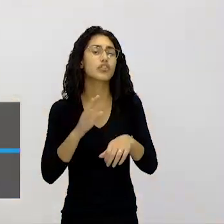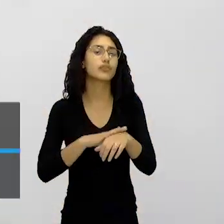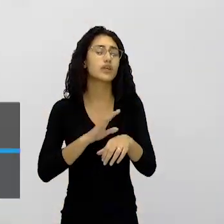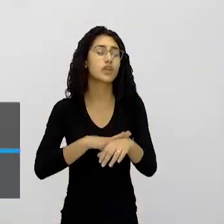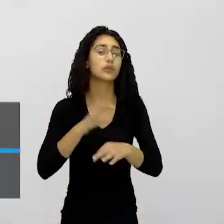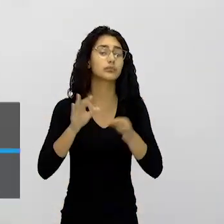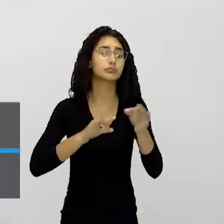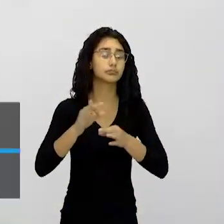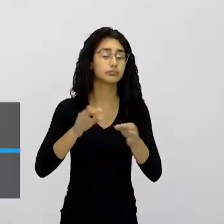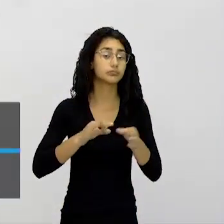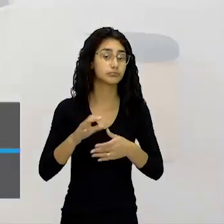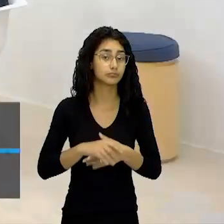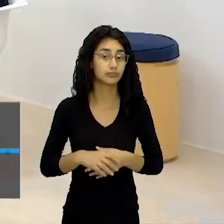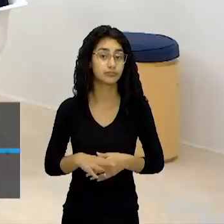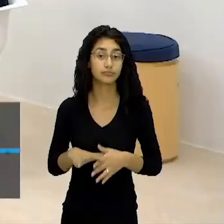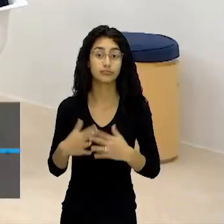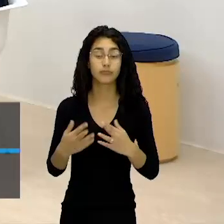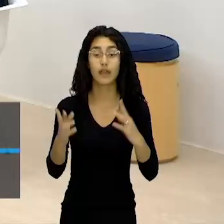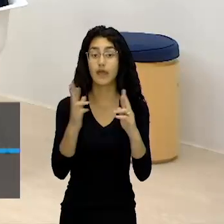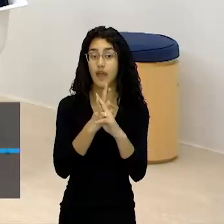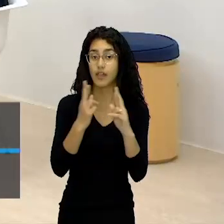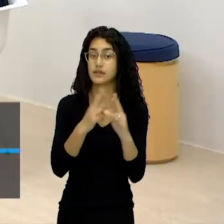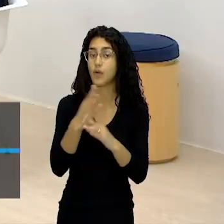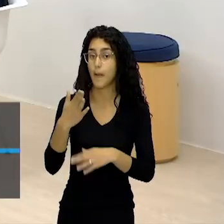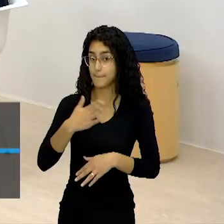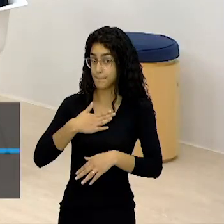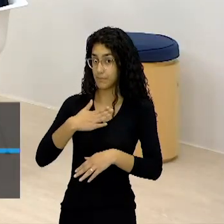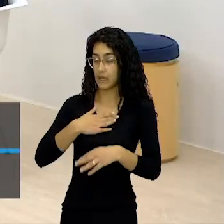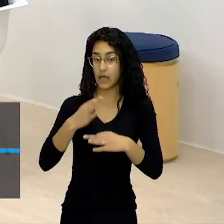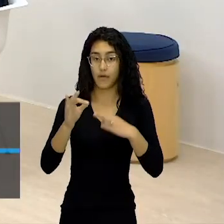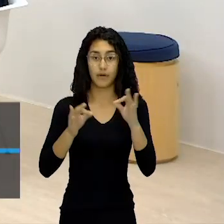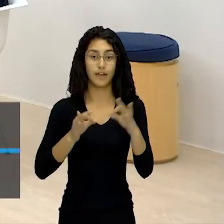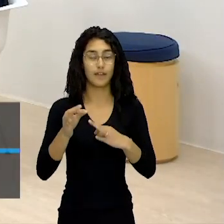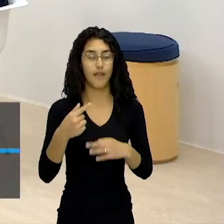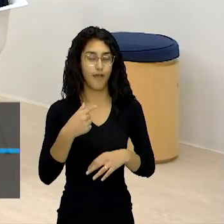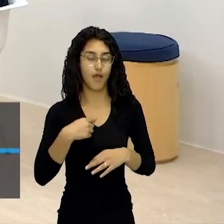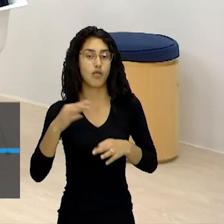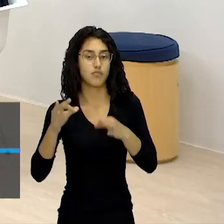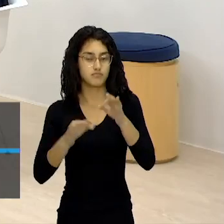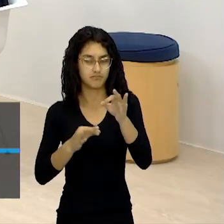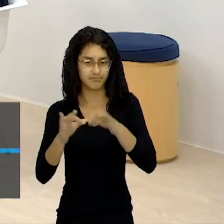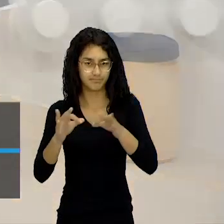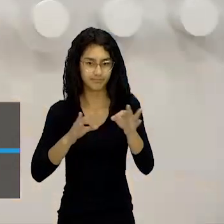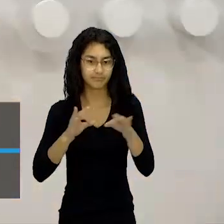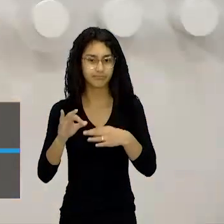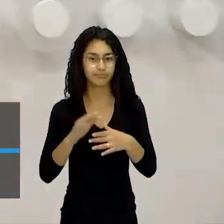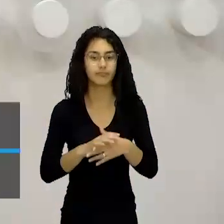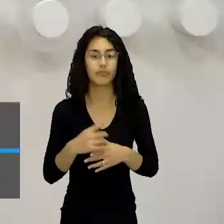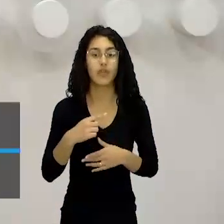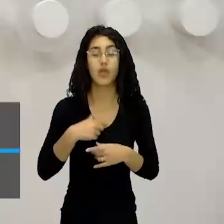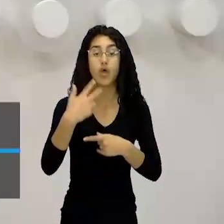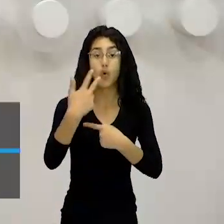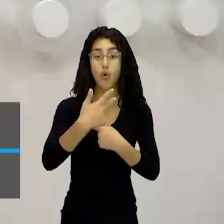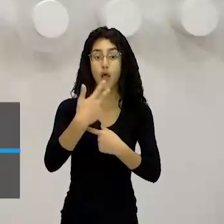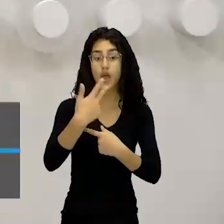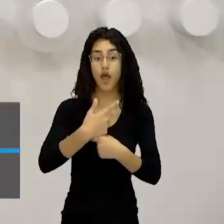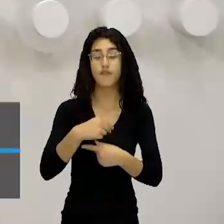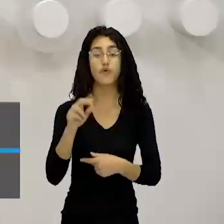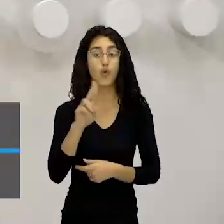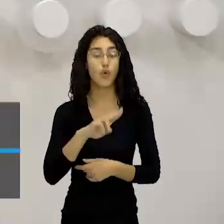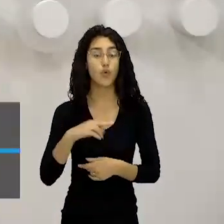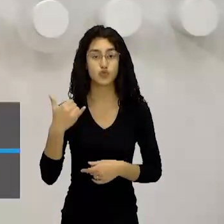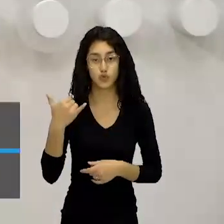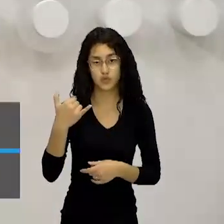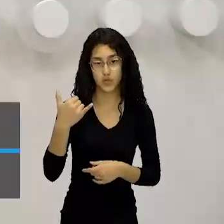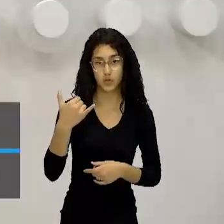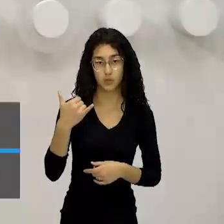organizando nisso? Em relação à minha organização, eu sou bem organizada mesmo. Eu gravo assim, eu uso o celular,